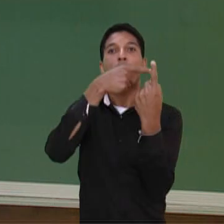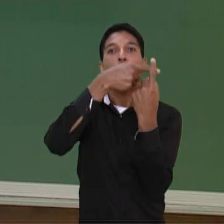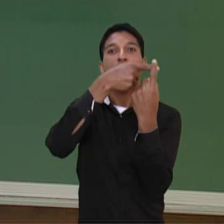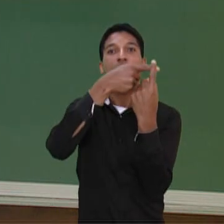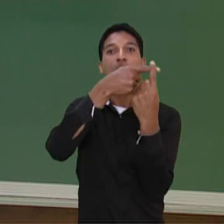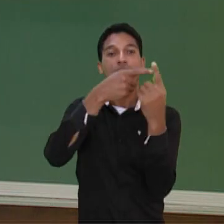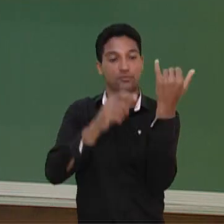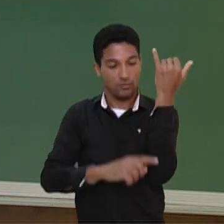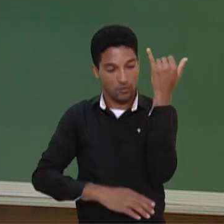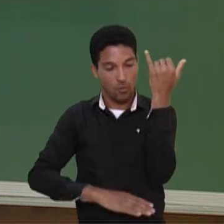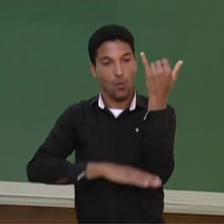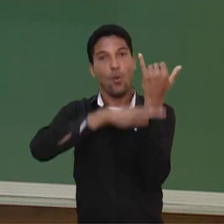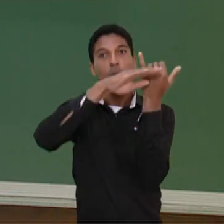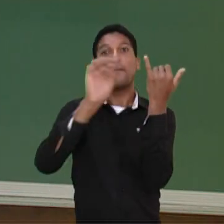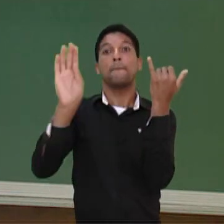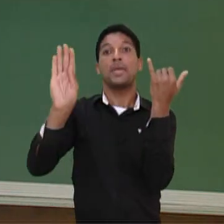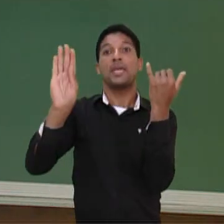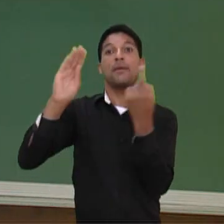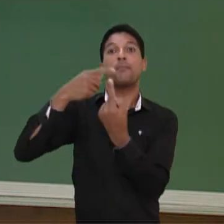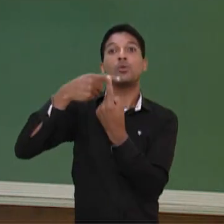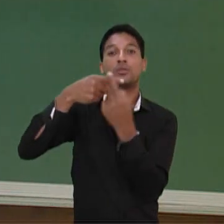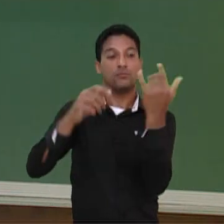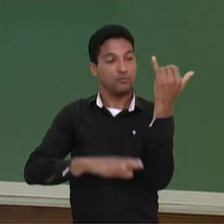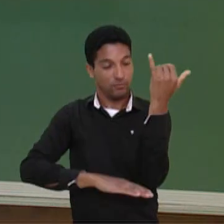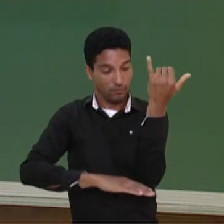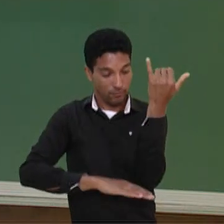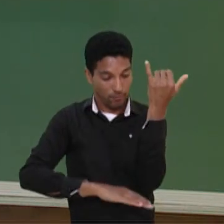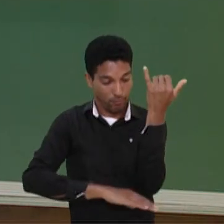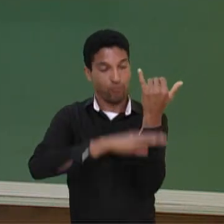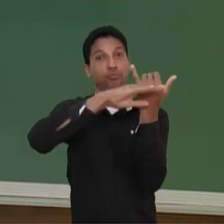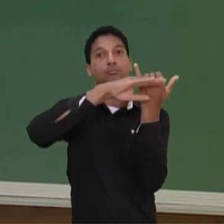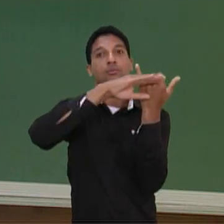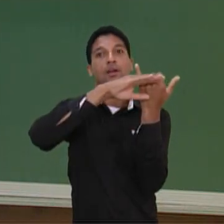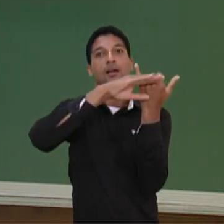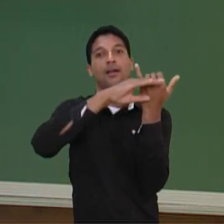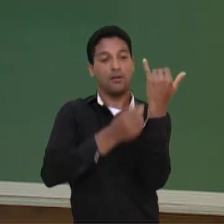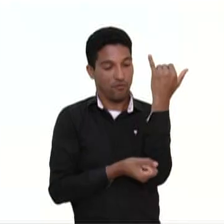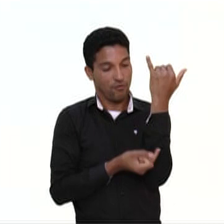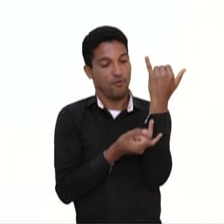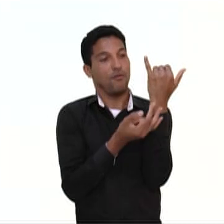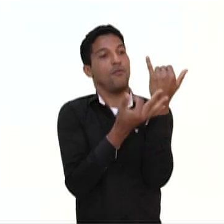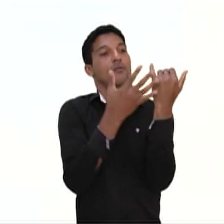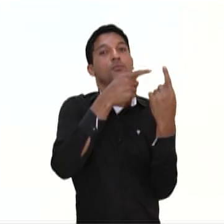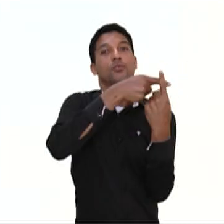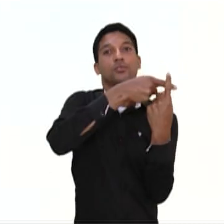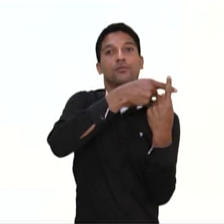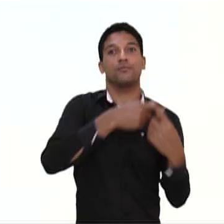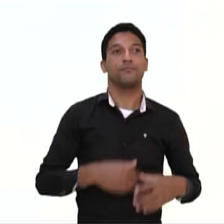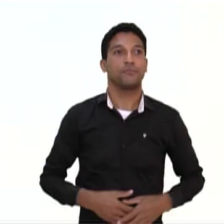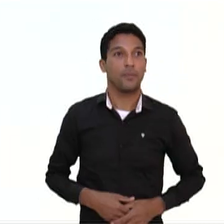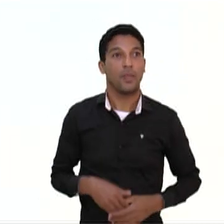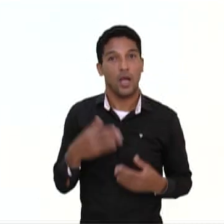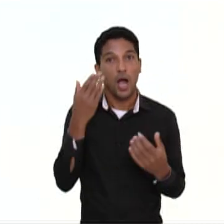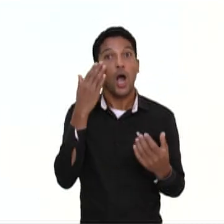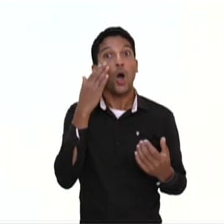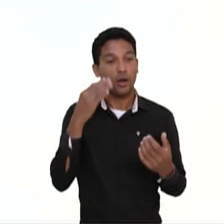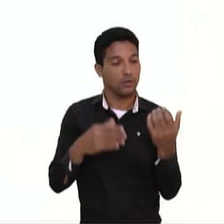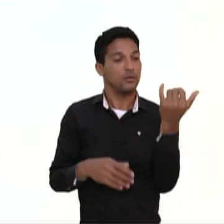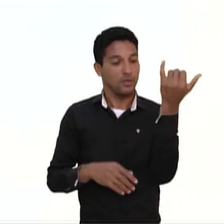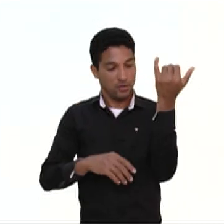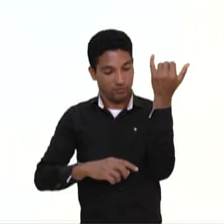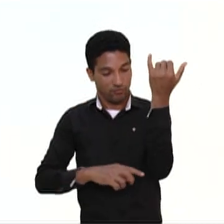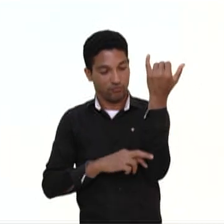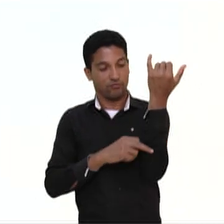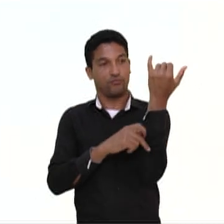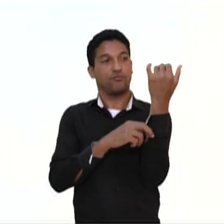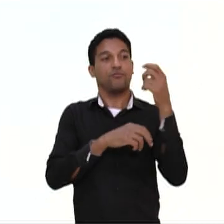O valor de b é positivo. Agora pensa o seguinte, estou caminhando na parábola, estou caminhando sobre ela, daqui a pouco eu começo a